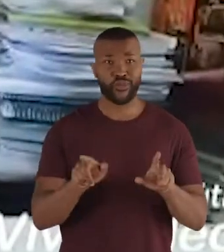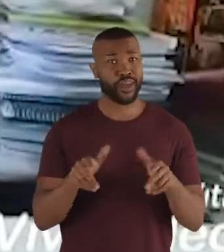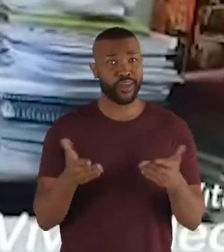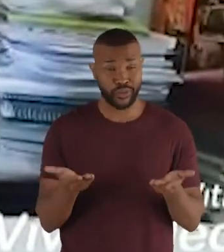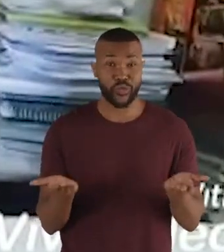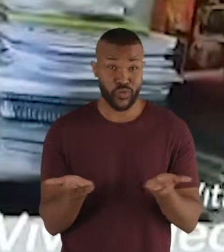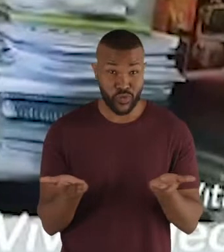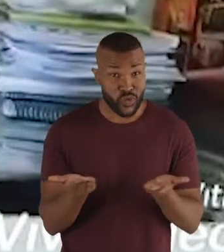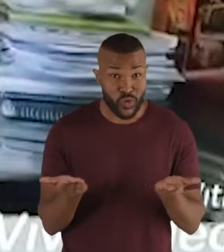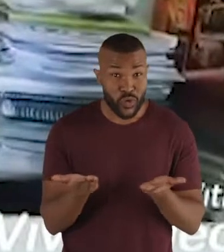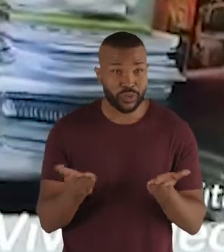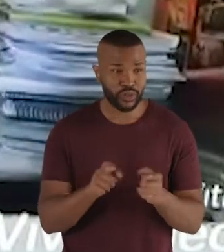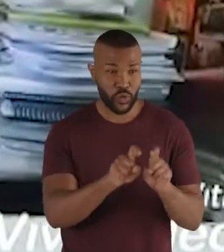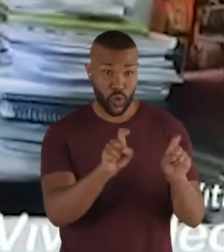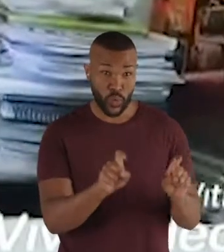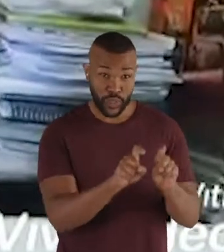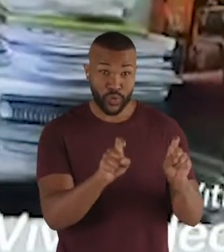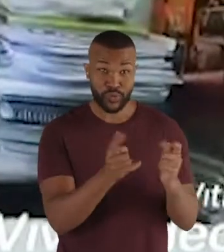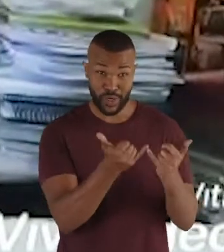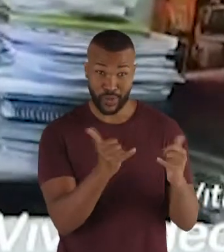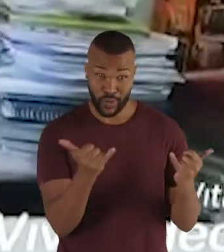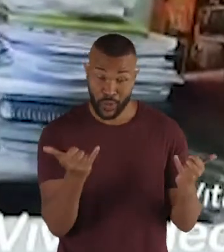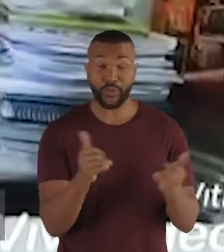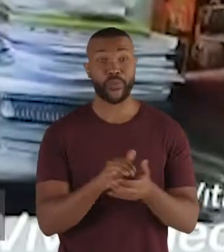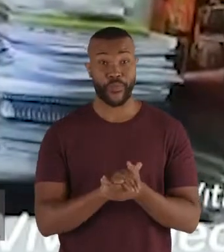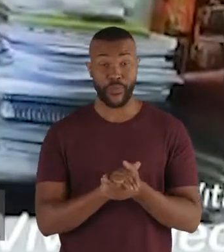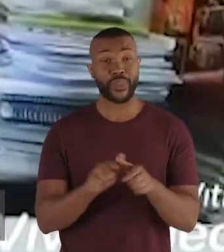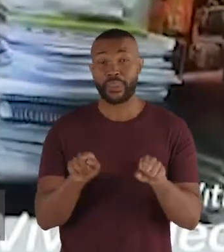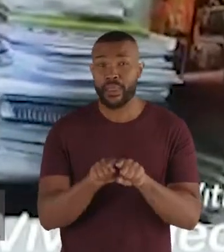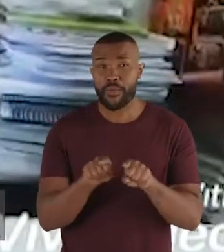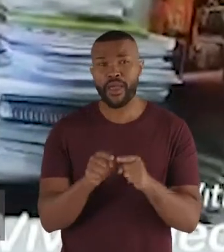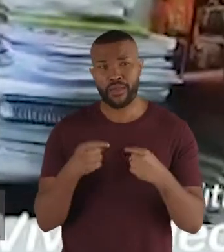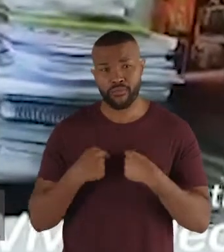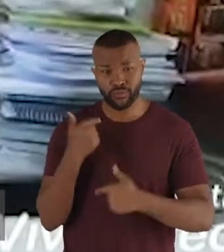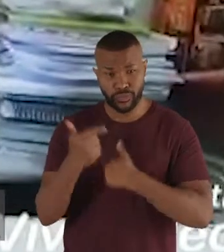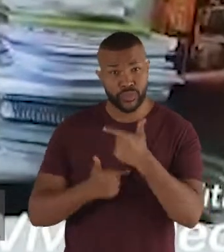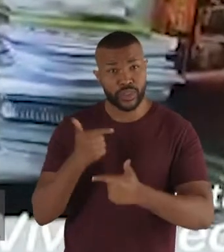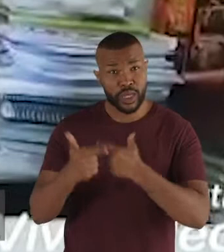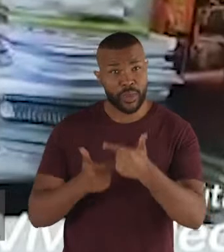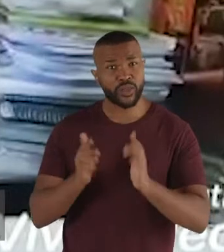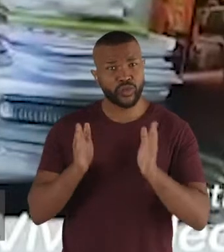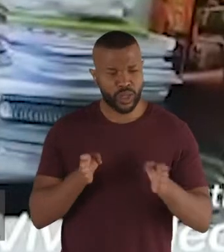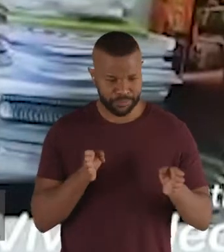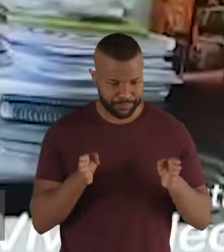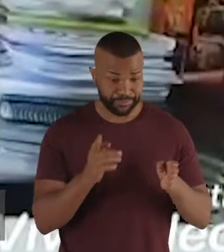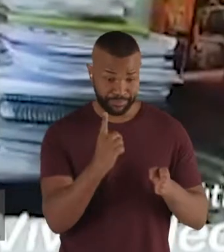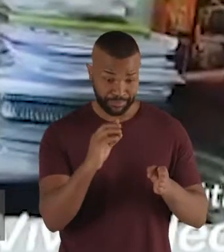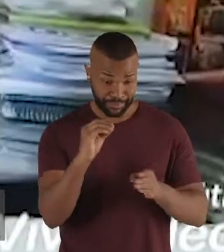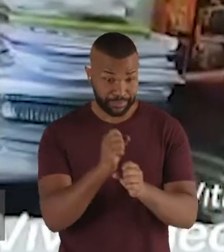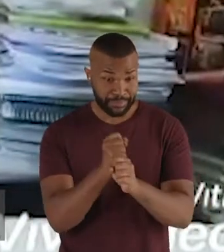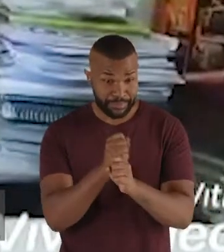a que são feitas hoje, por exemplo, nos computadores eletrônicos. Além disso, eu tenho trabalhado nos últimos 10